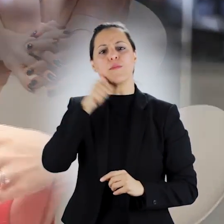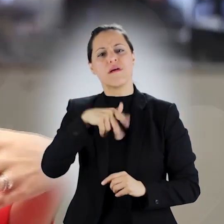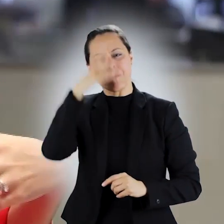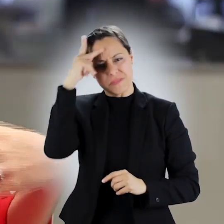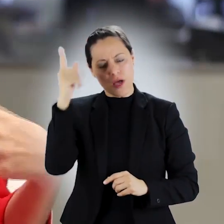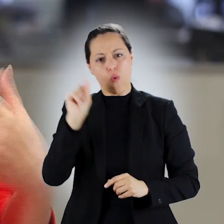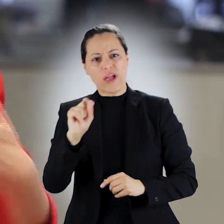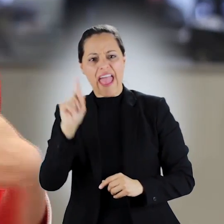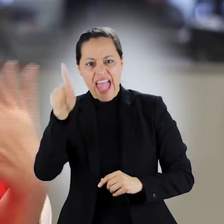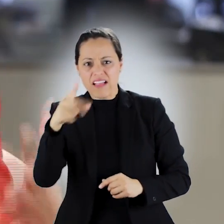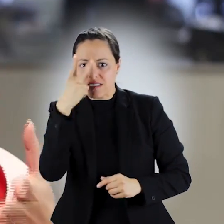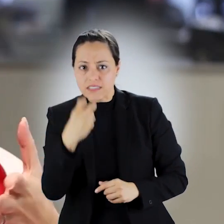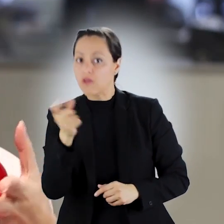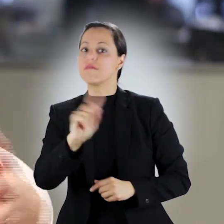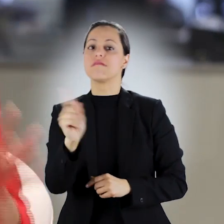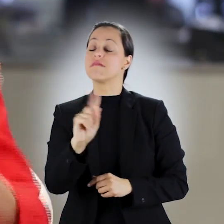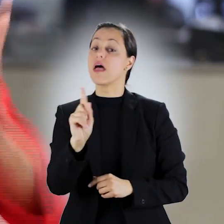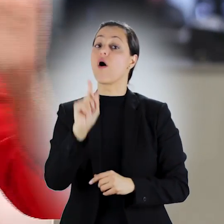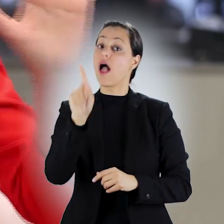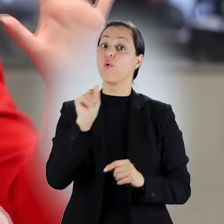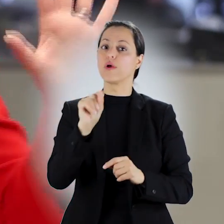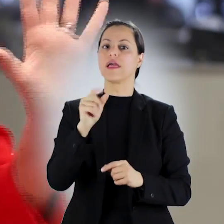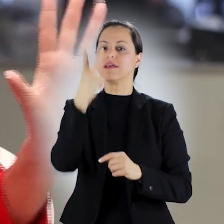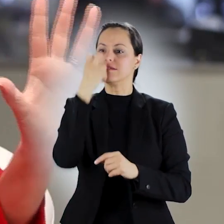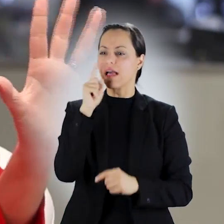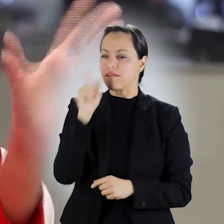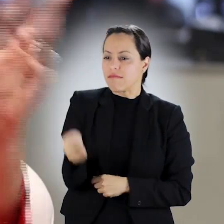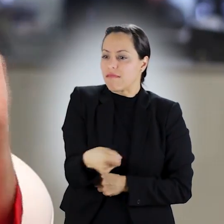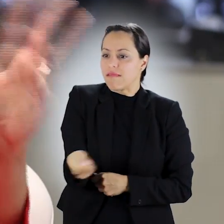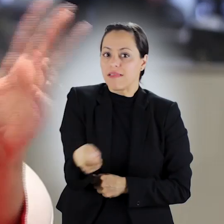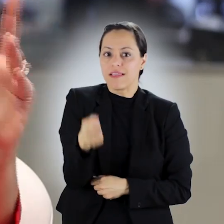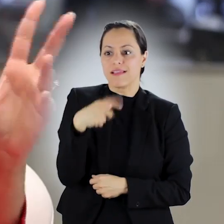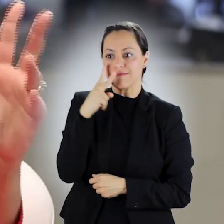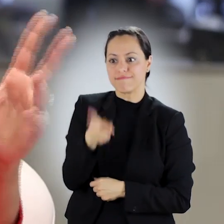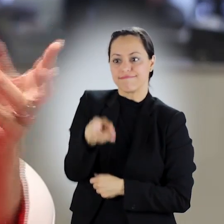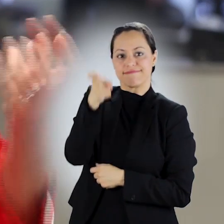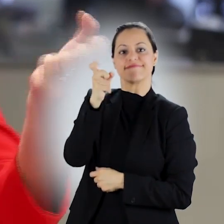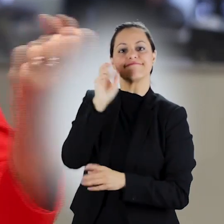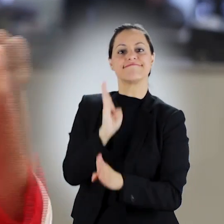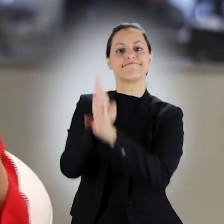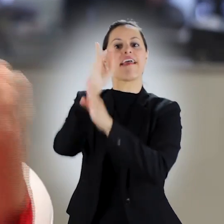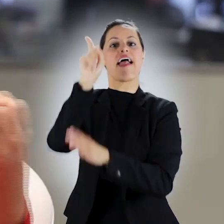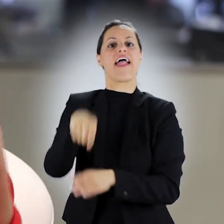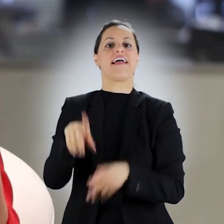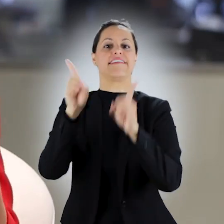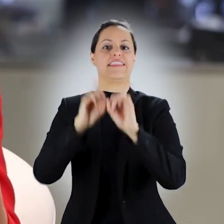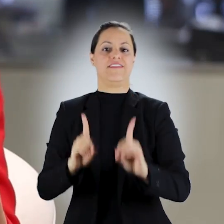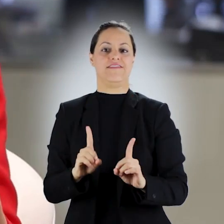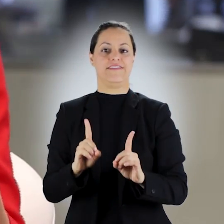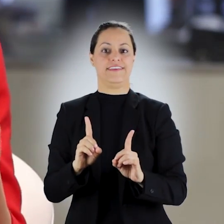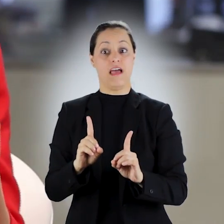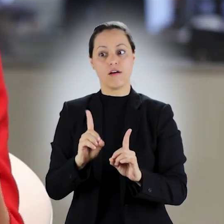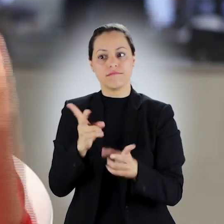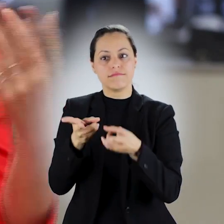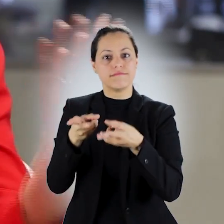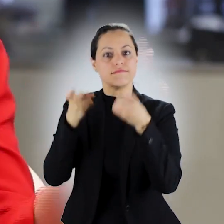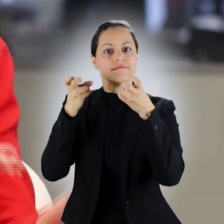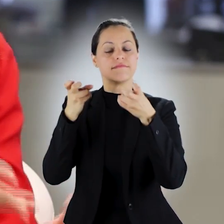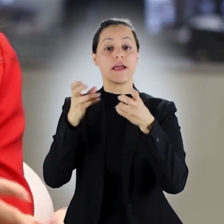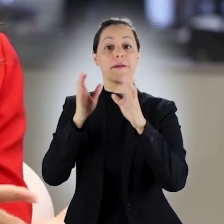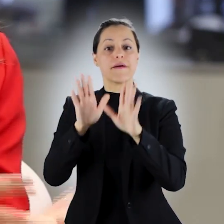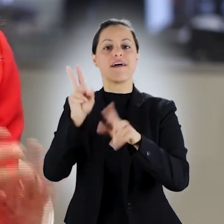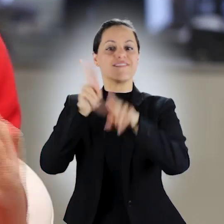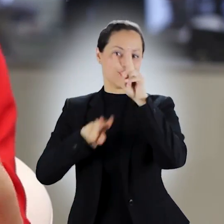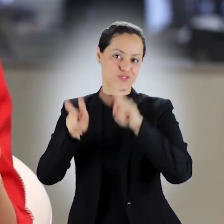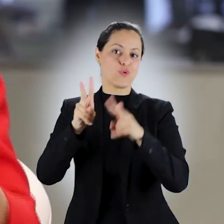deficiência física ela também tá no corpo, então a pessoa logo compreende, né, visualiza aquilo, entende visual, aquilo, né? Mais visual. E ela já é